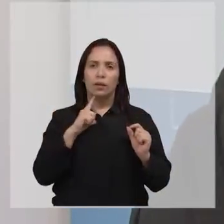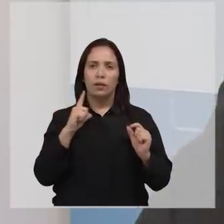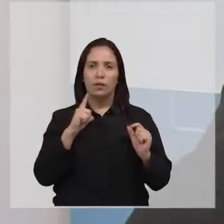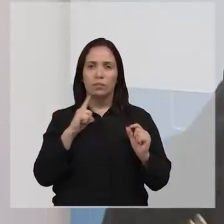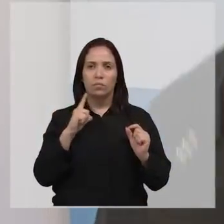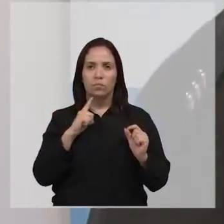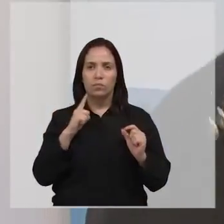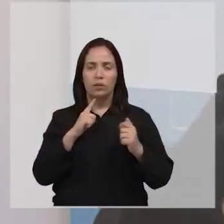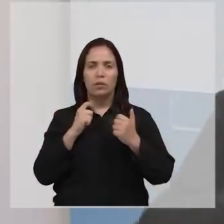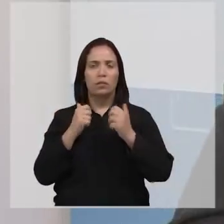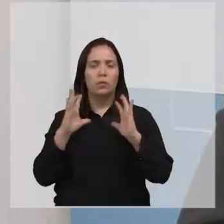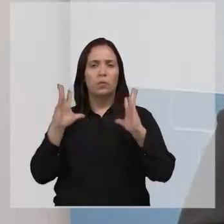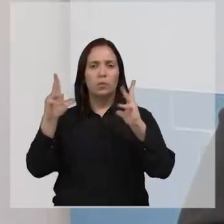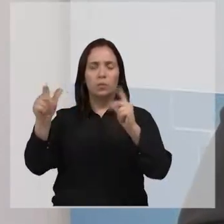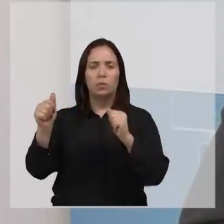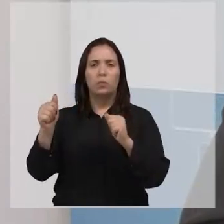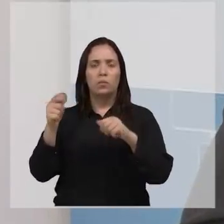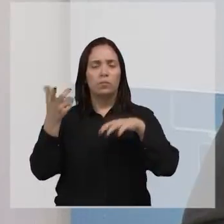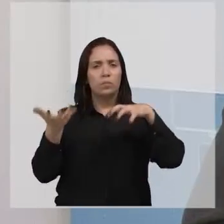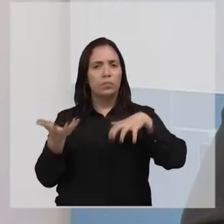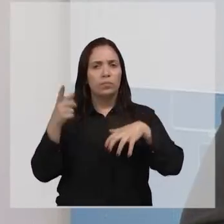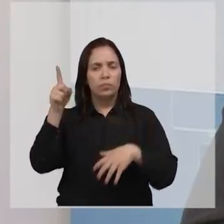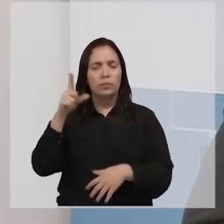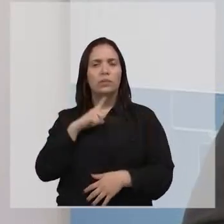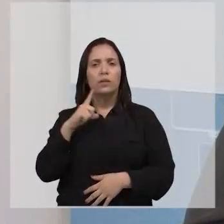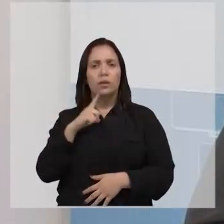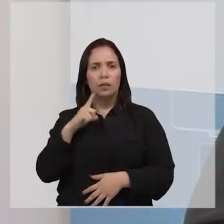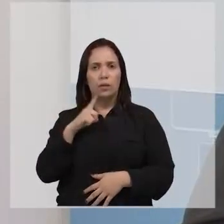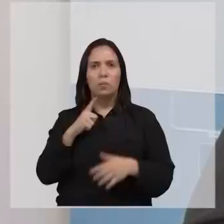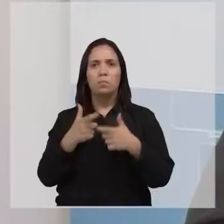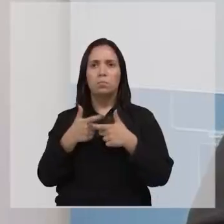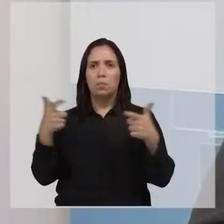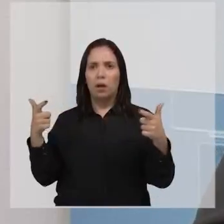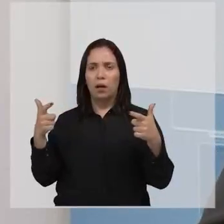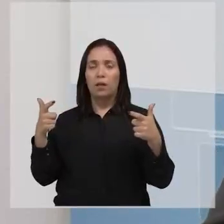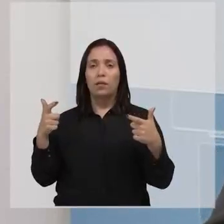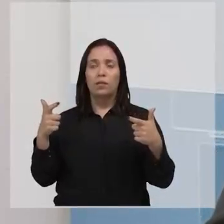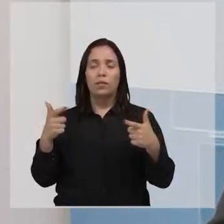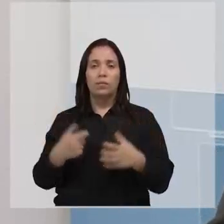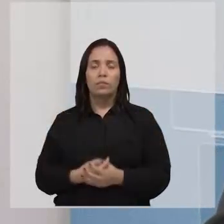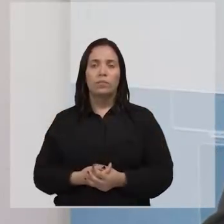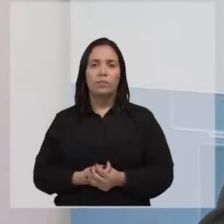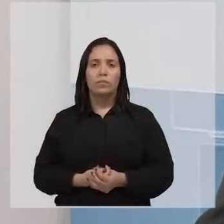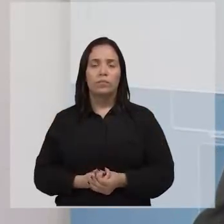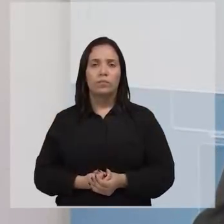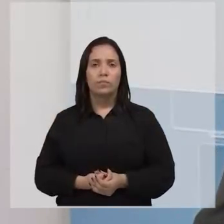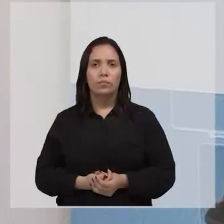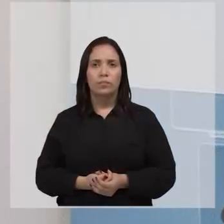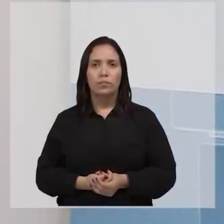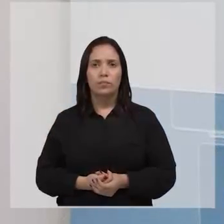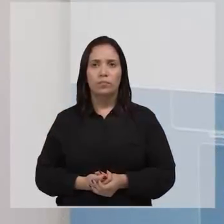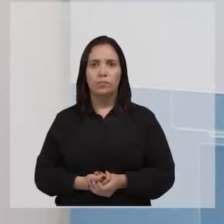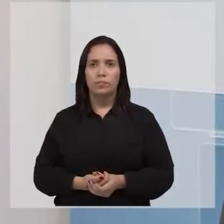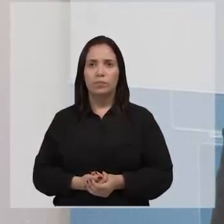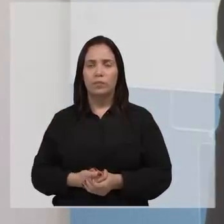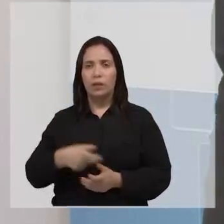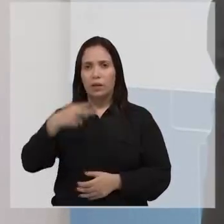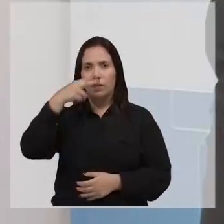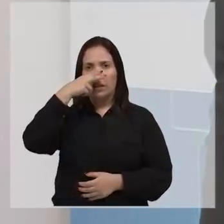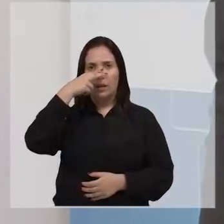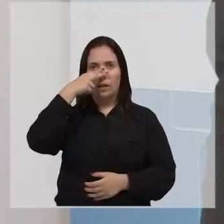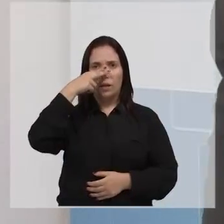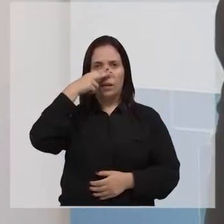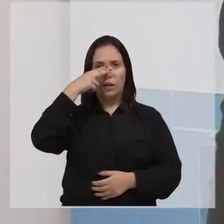Rapaz, tá aí o rolo, todo mundo... Rapaz, E é uma verdade, existe. Mas ele é muito azarado. A banca dos traficantes. Os